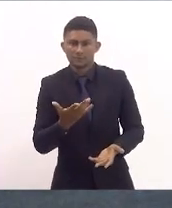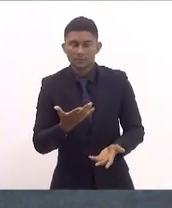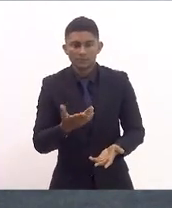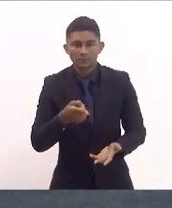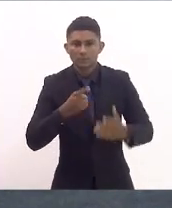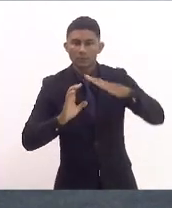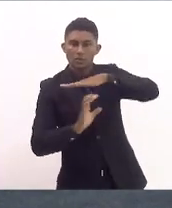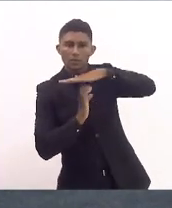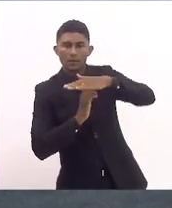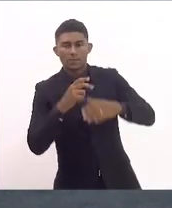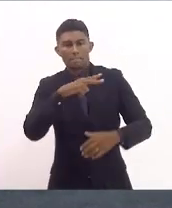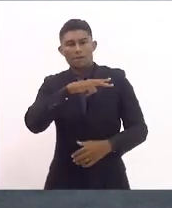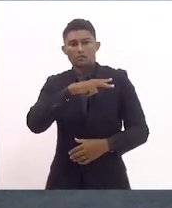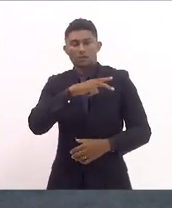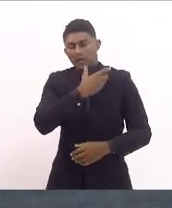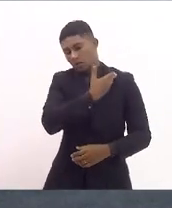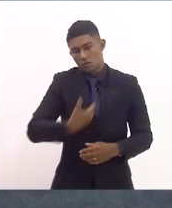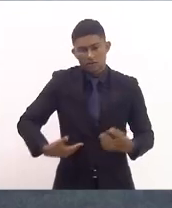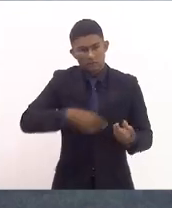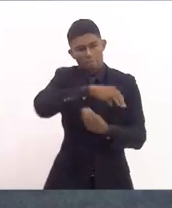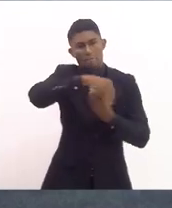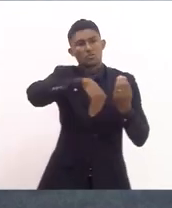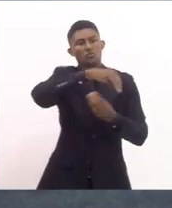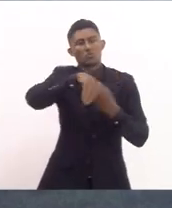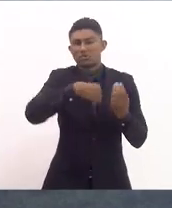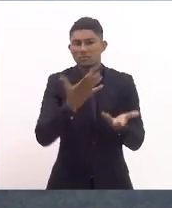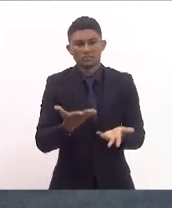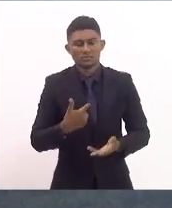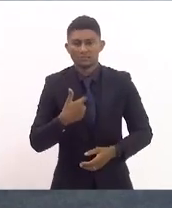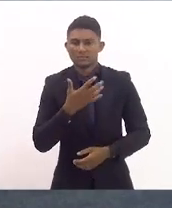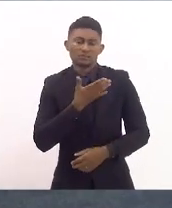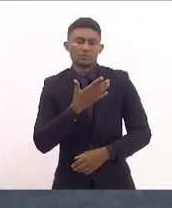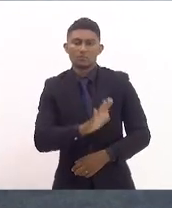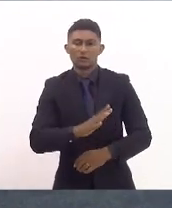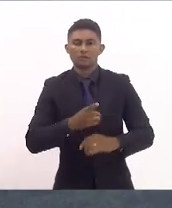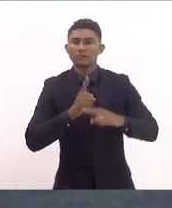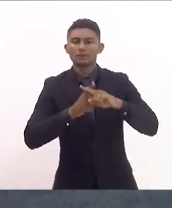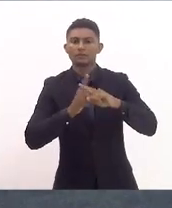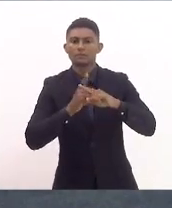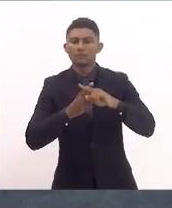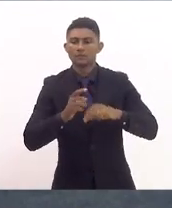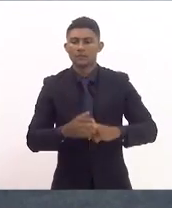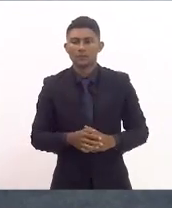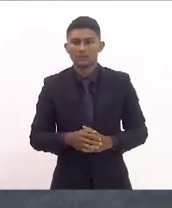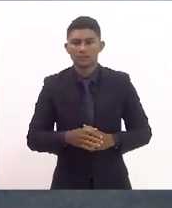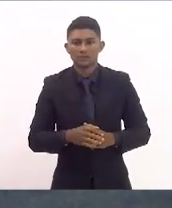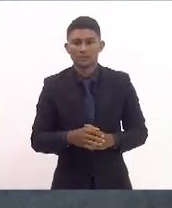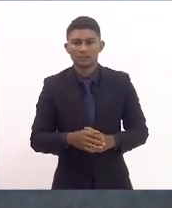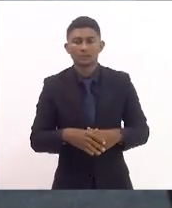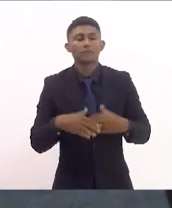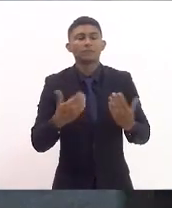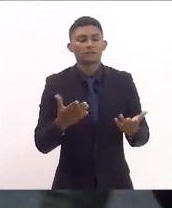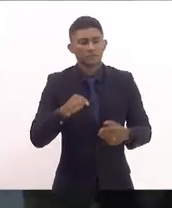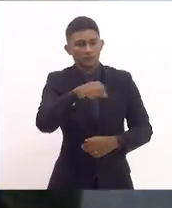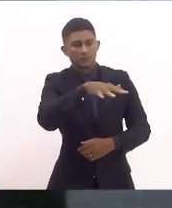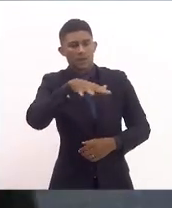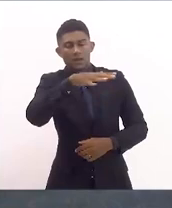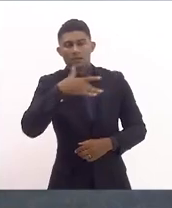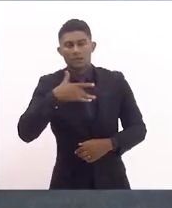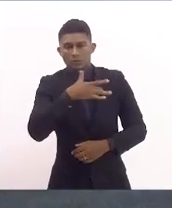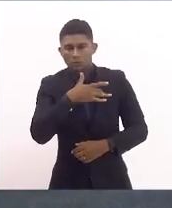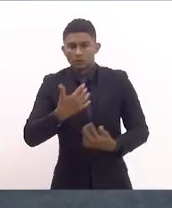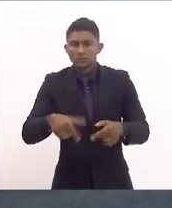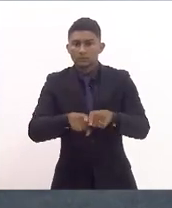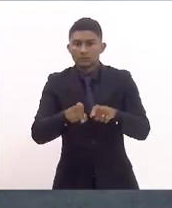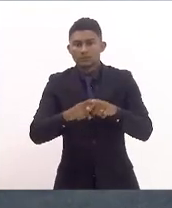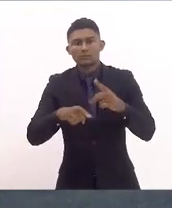privada dentro do governo porque é isso não tem diferença na saúde no